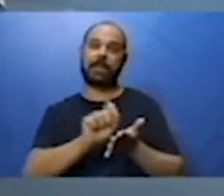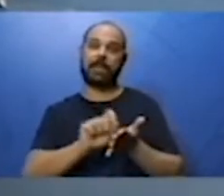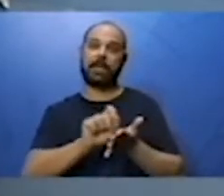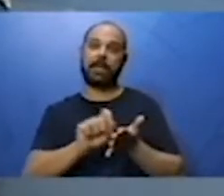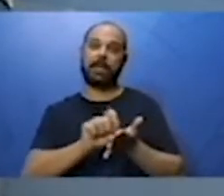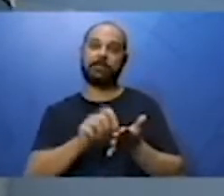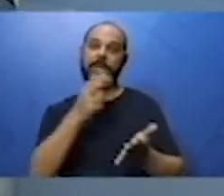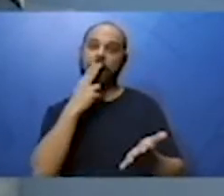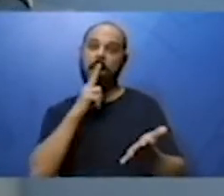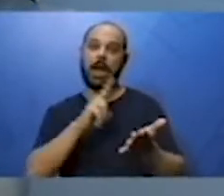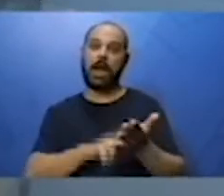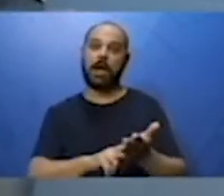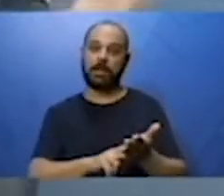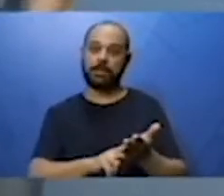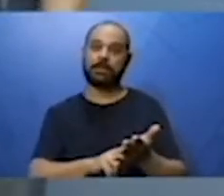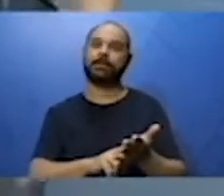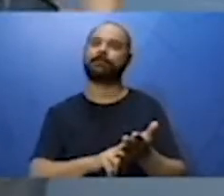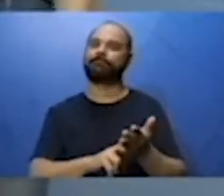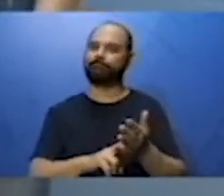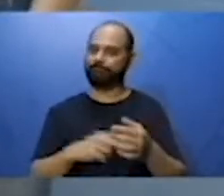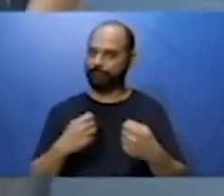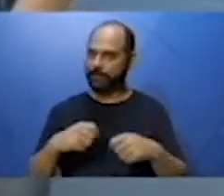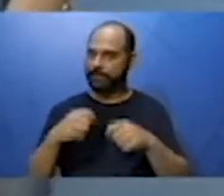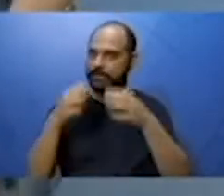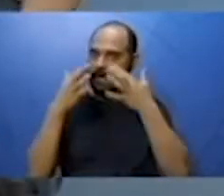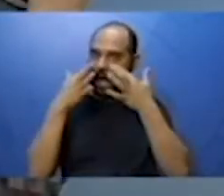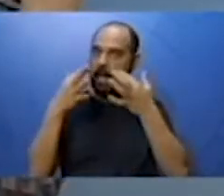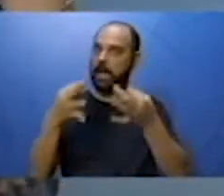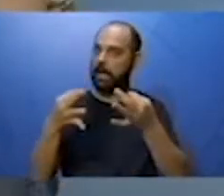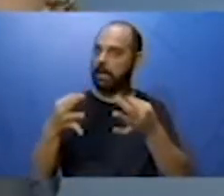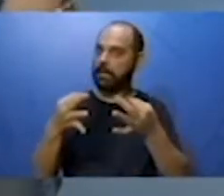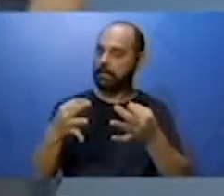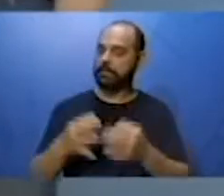planejar despedidas, é algo para a gente ficar atento também.